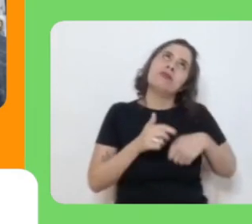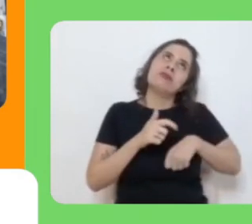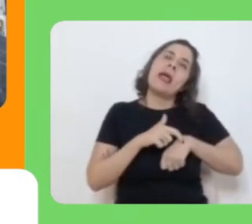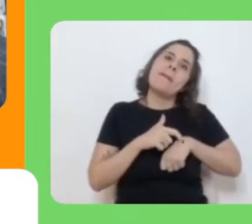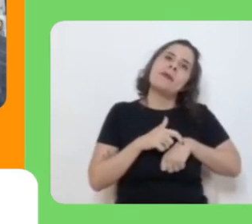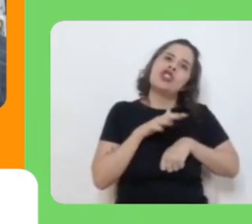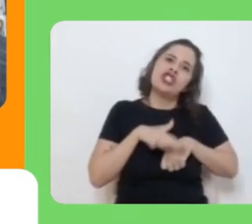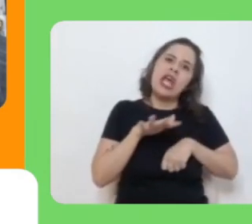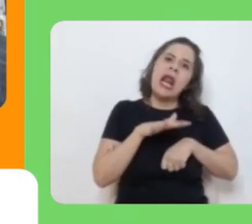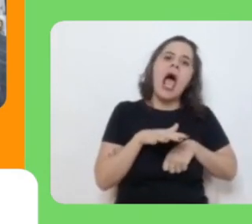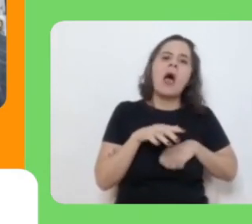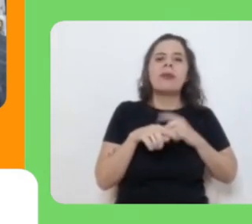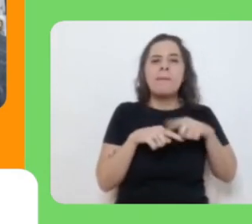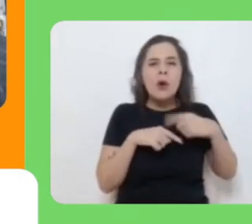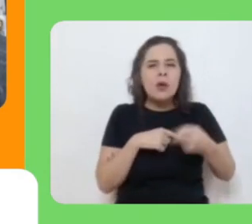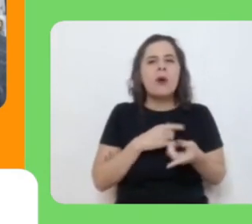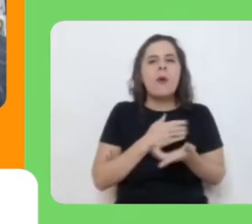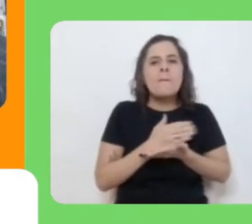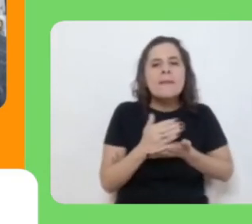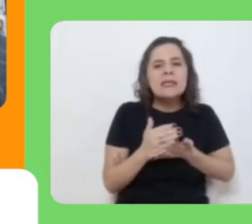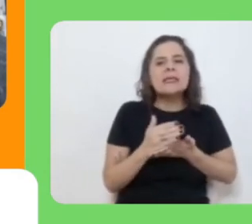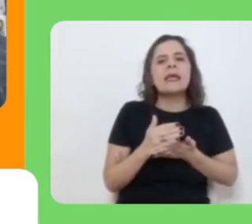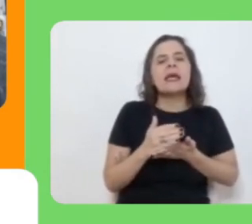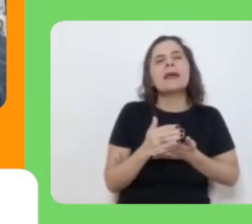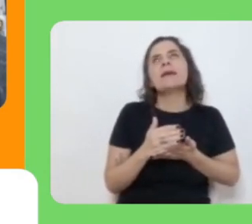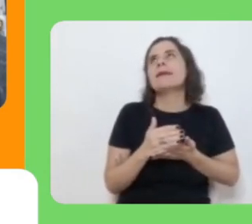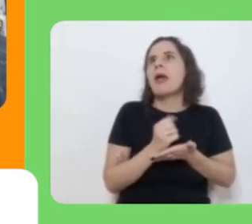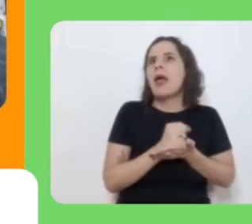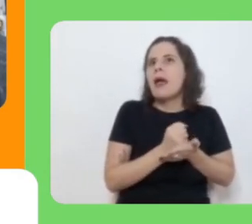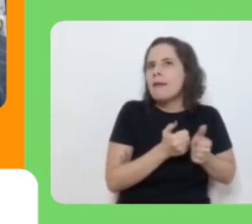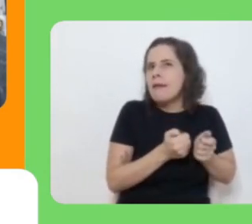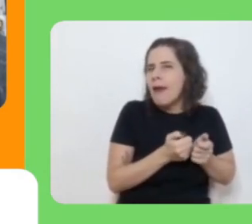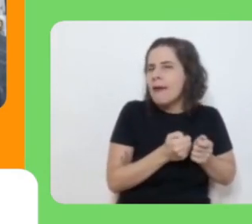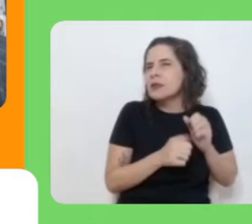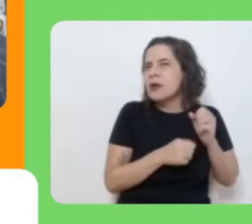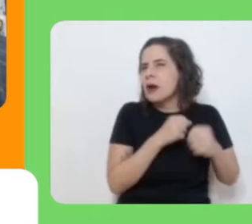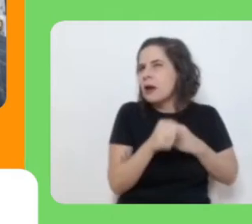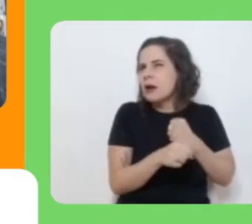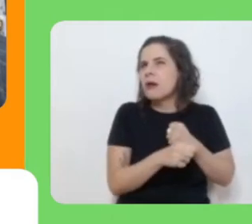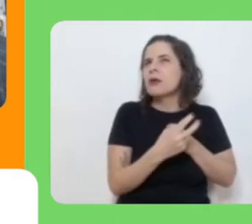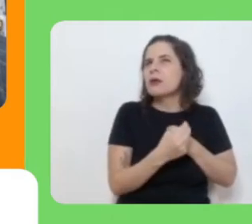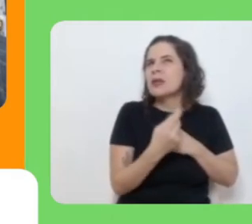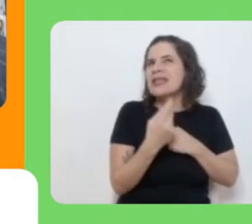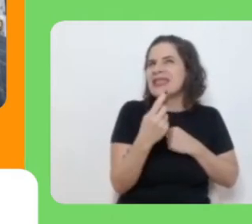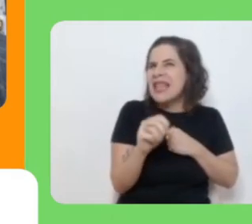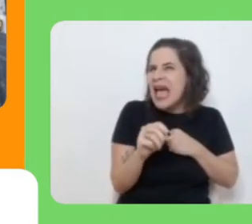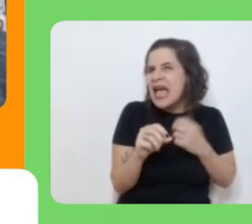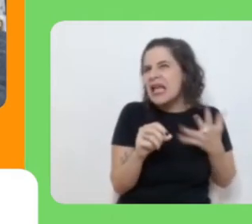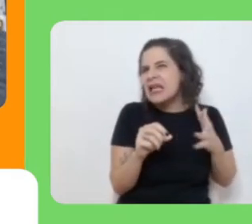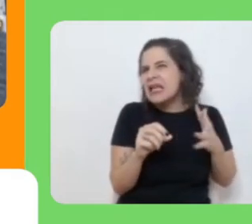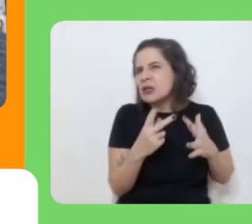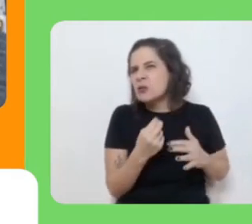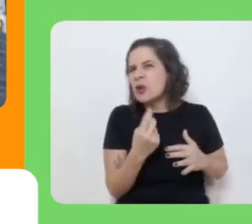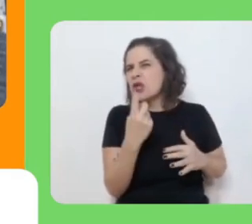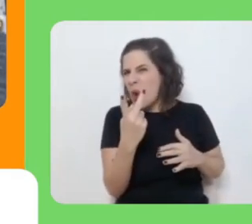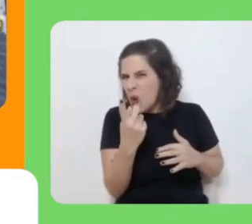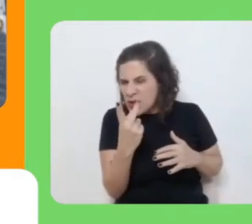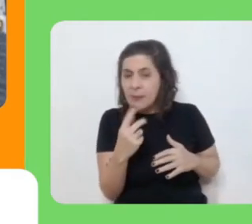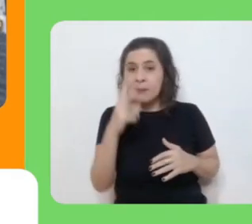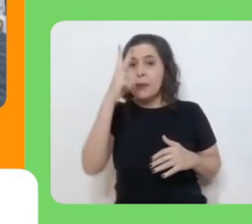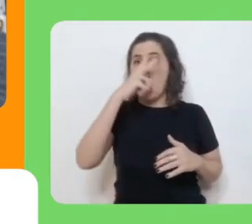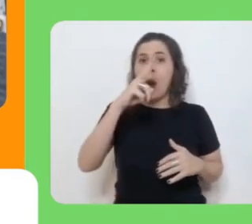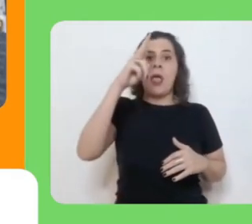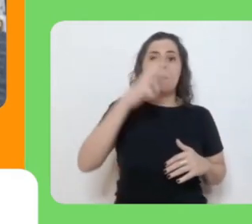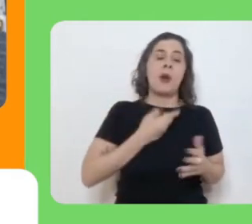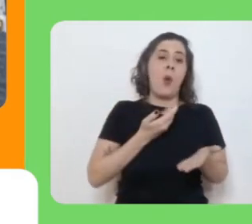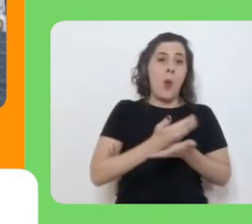acabei me concentrando em games em 2010 por aí, 2012 por aí. E eu lembro que quando eu comecei a dar